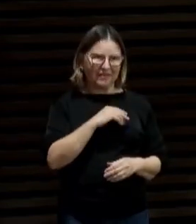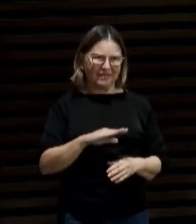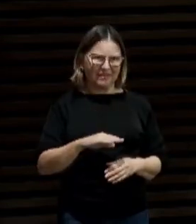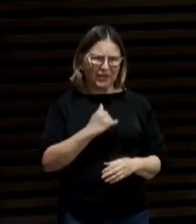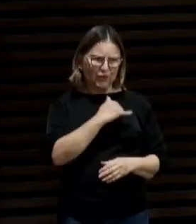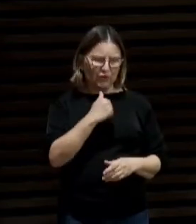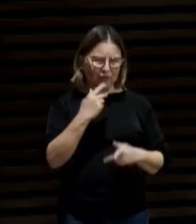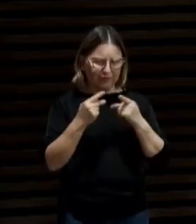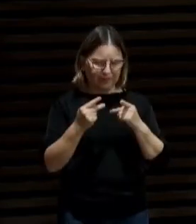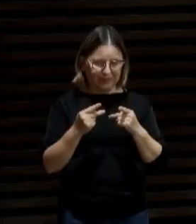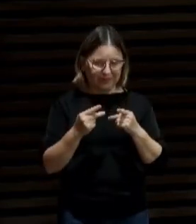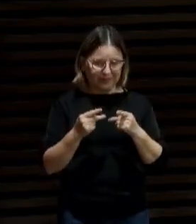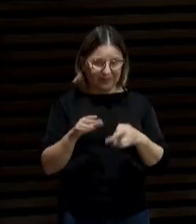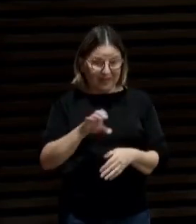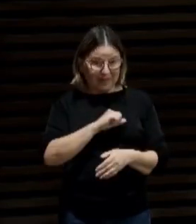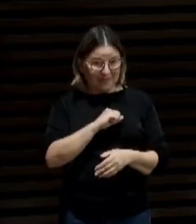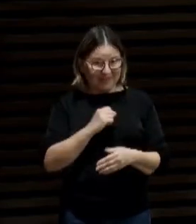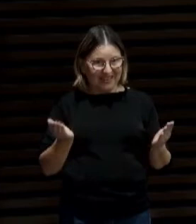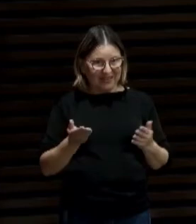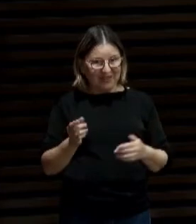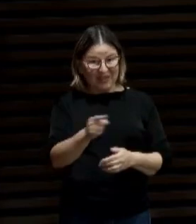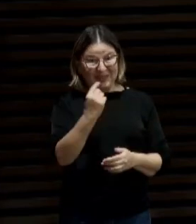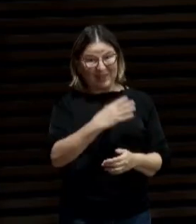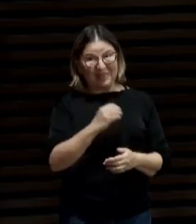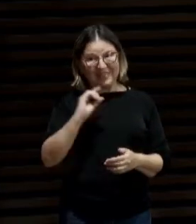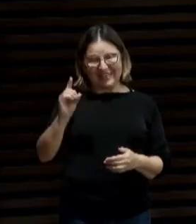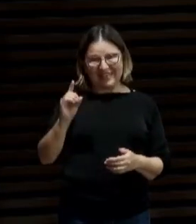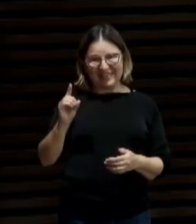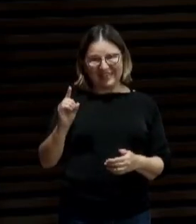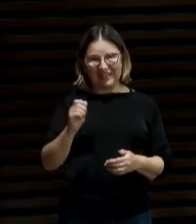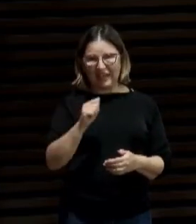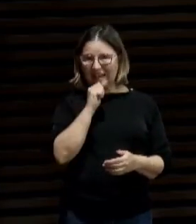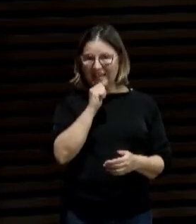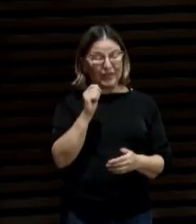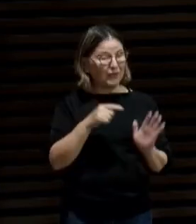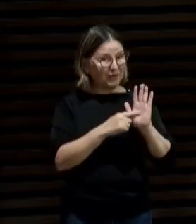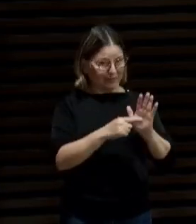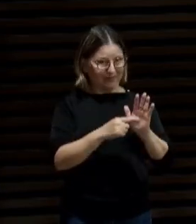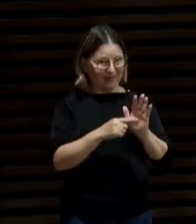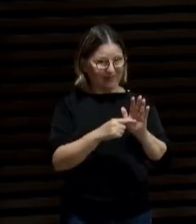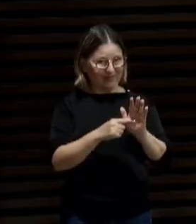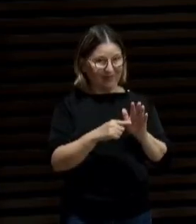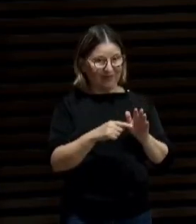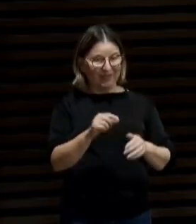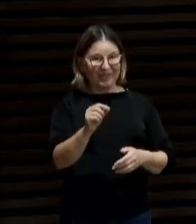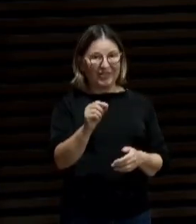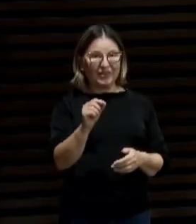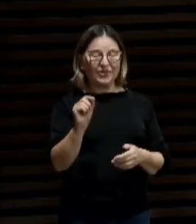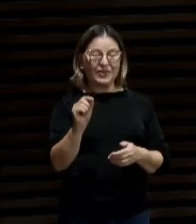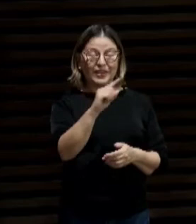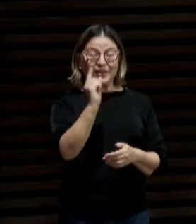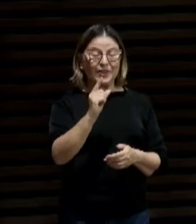agora somos filhos de Deus, e ainda não se manifestou o que haveremos de ser. Sabemos que quando Ele